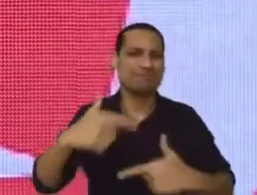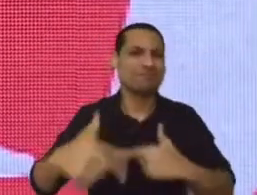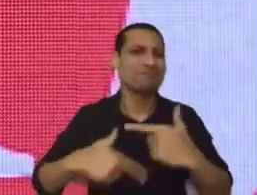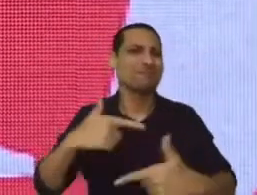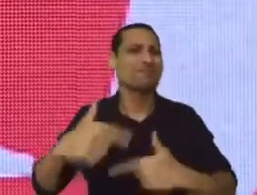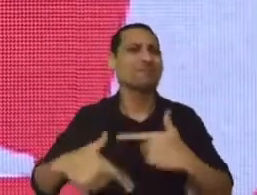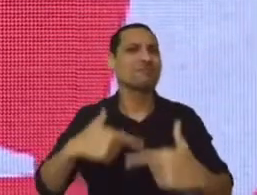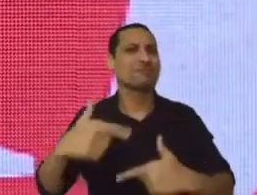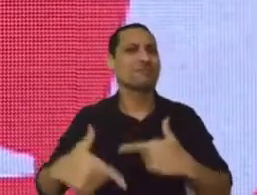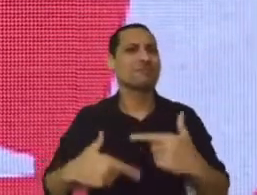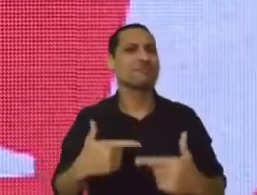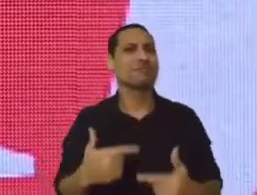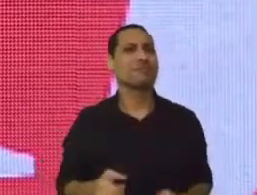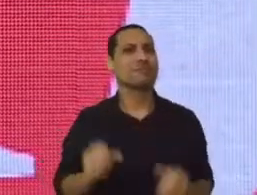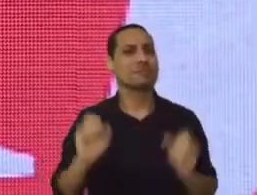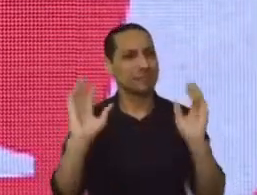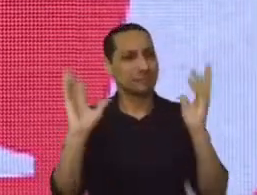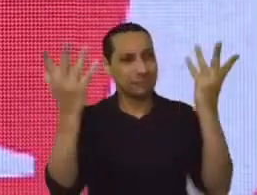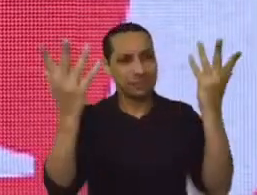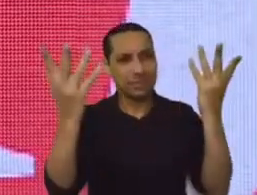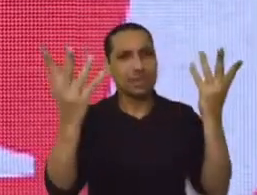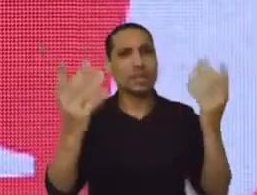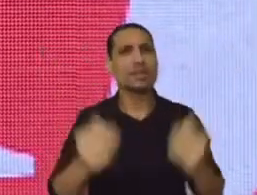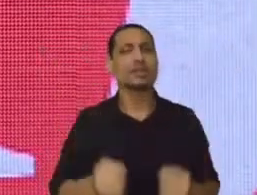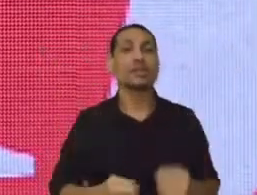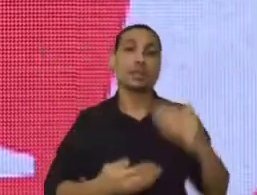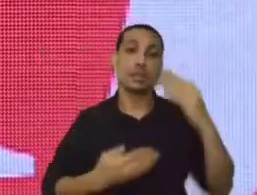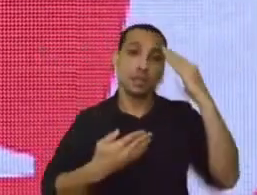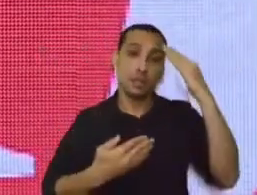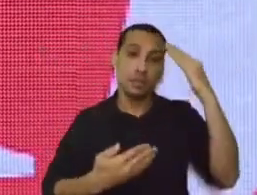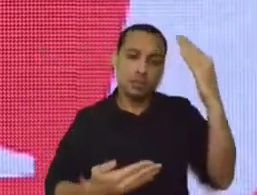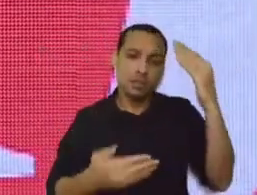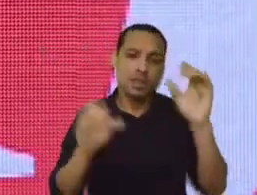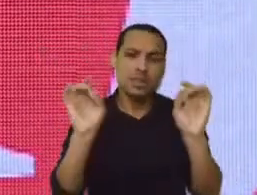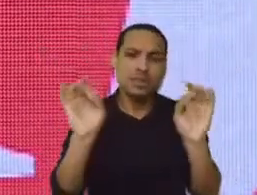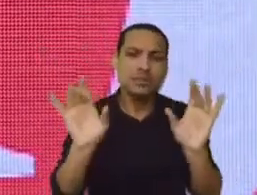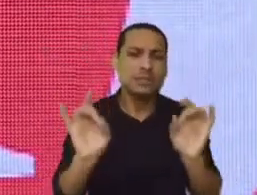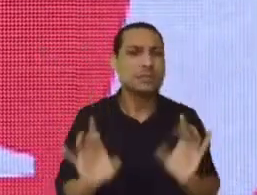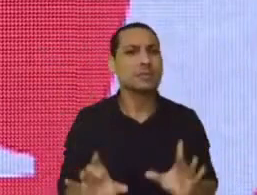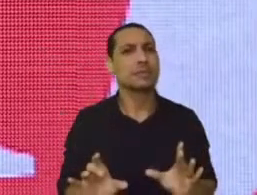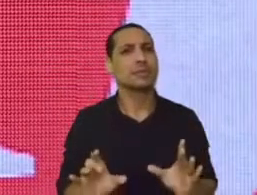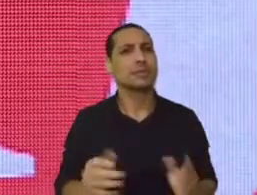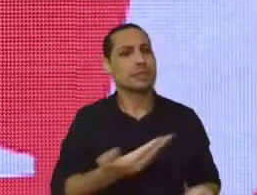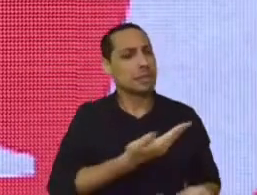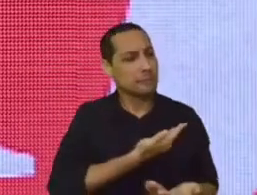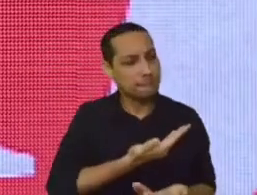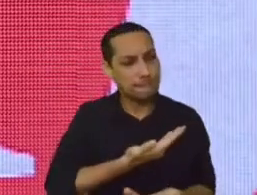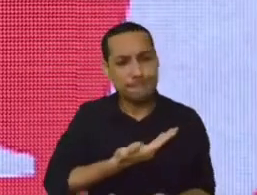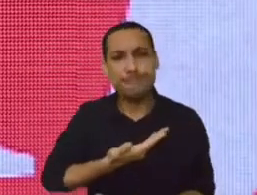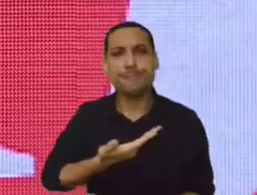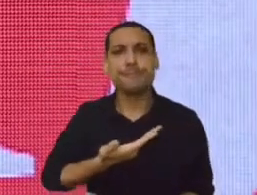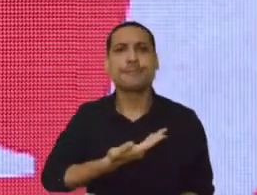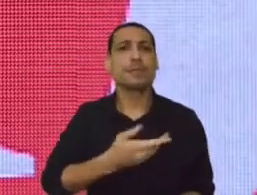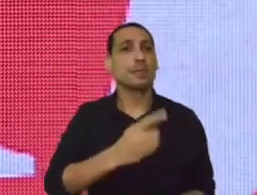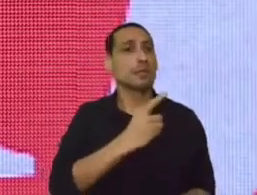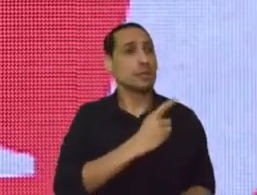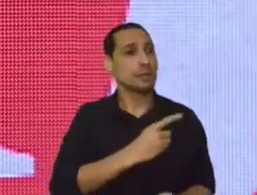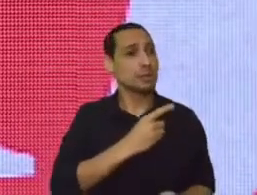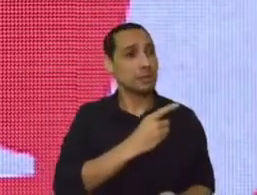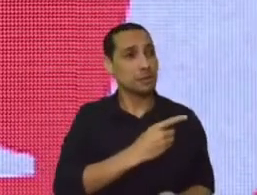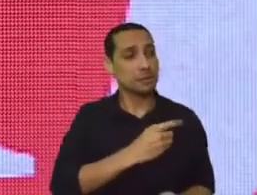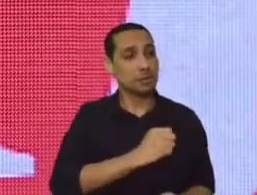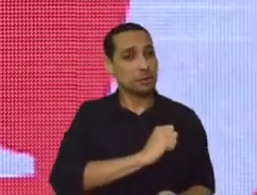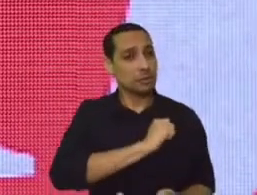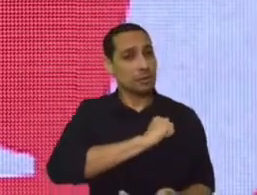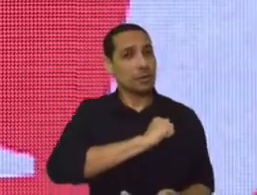nosso evento. Quero saudar também, de maneira muito especial, os companheiros e companheiras que são delegados à nossa